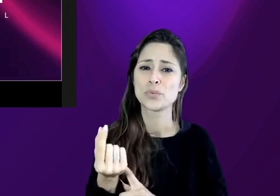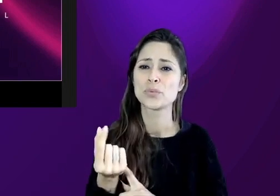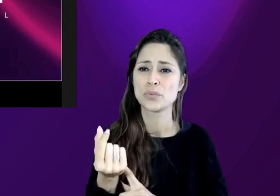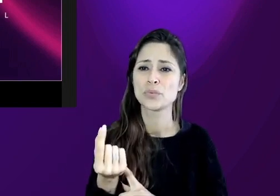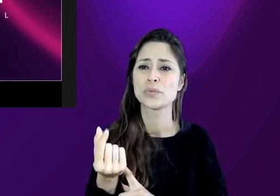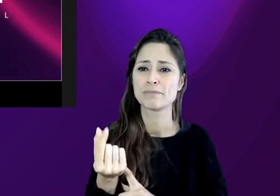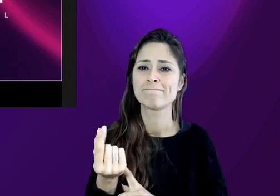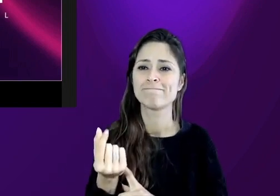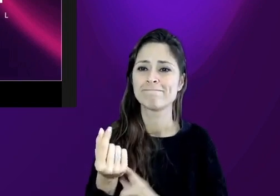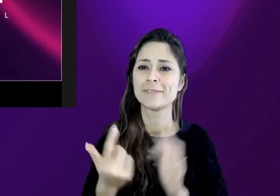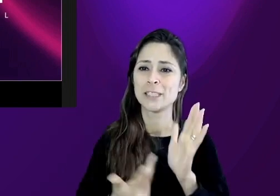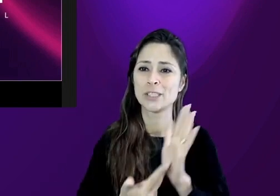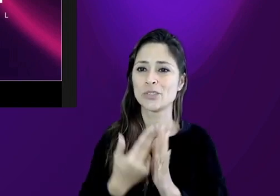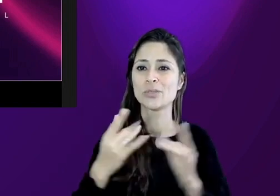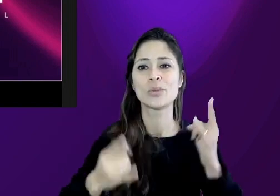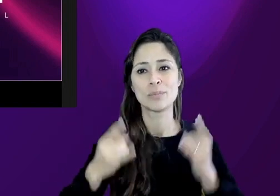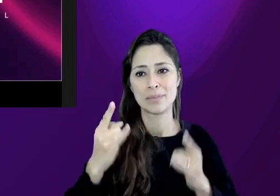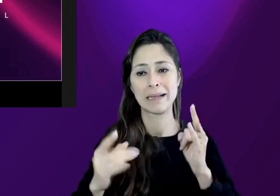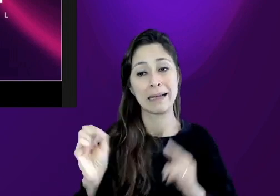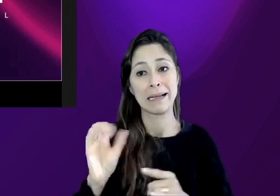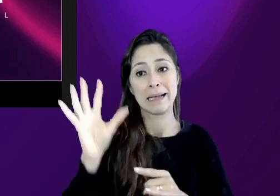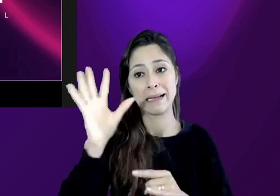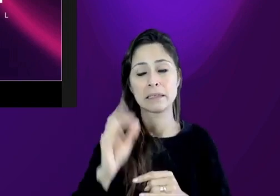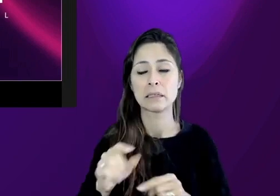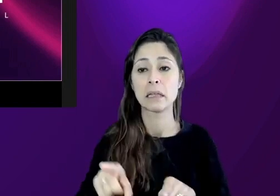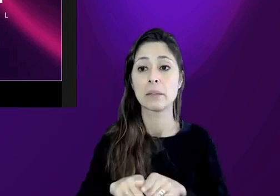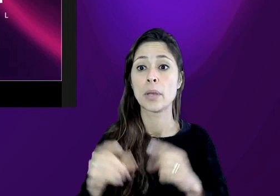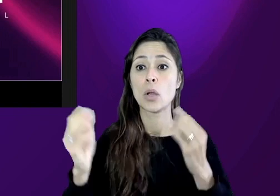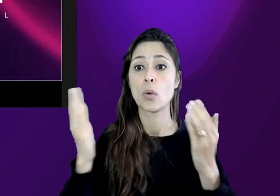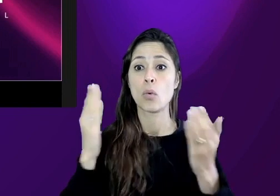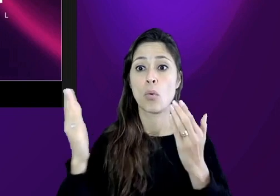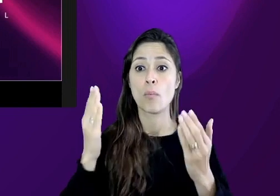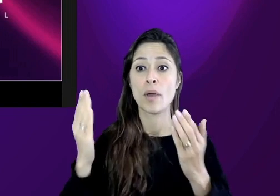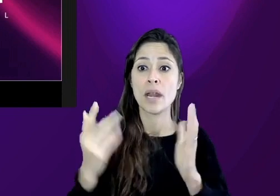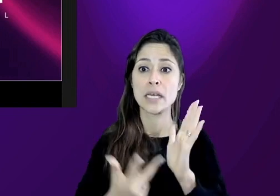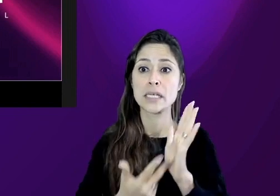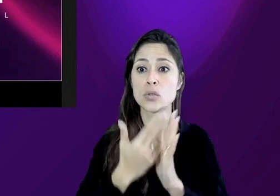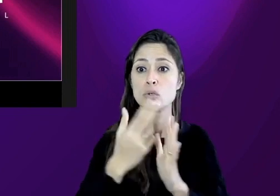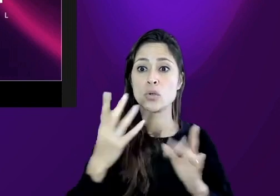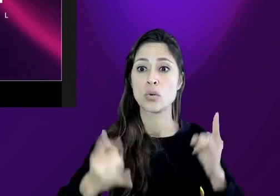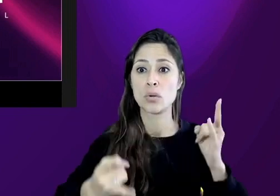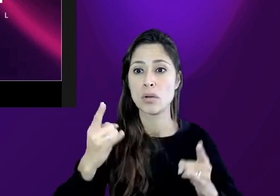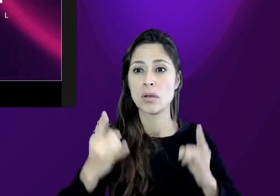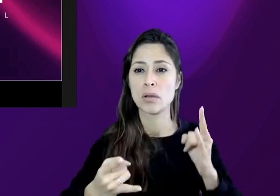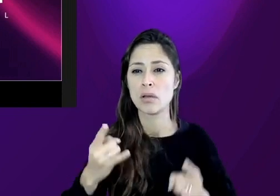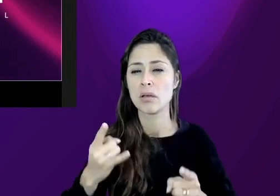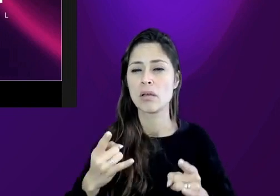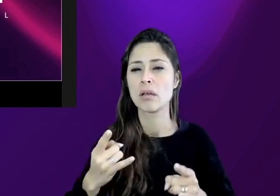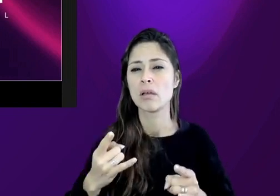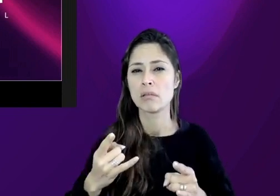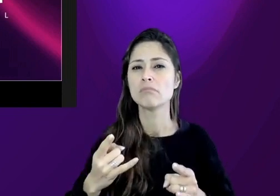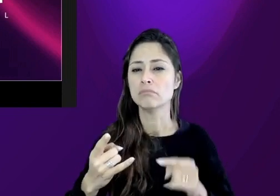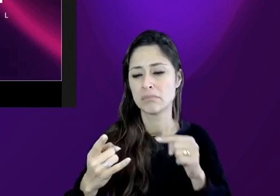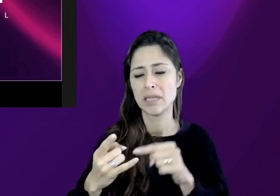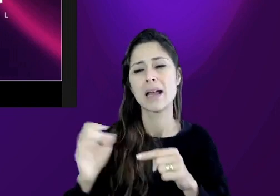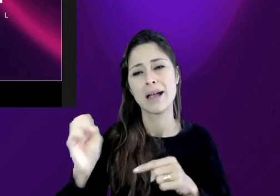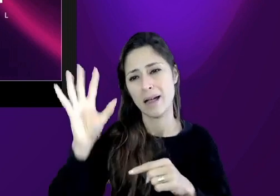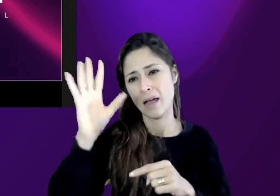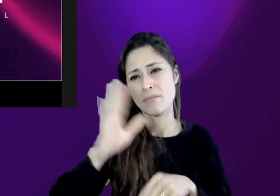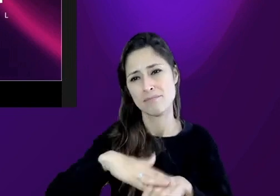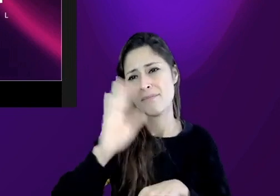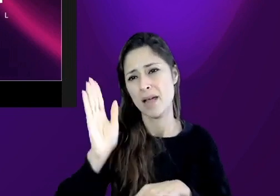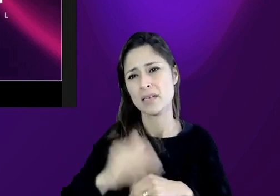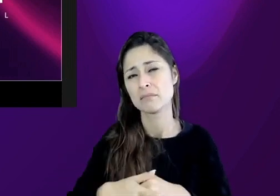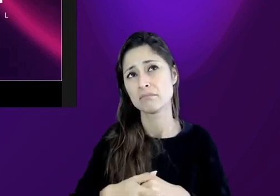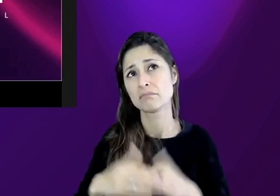custo da cirurgia robótica, né? E comparando o custo da cirurgia robótica como somente o procedimento, com certeza ele sai mais caro. Mas